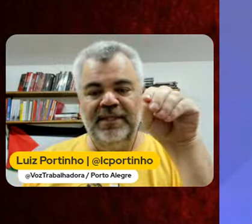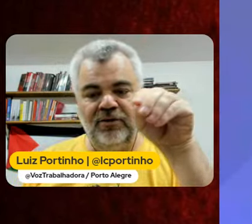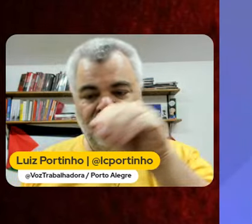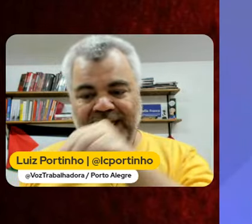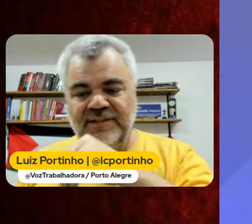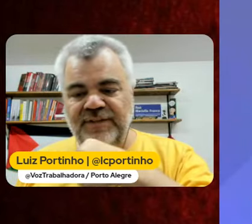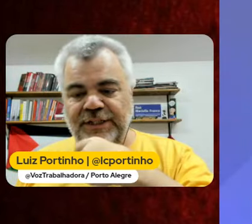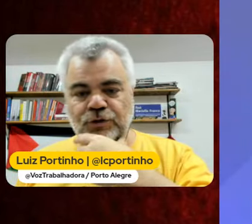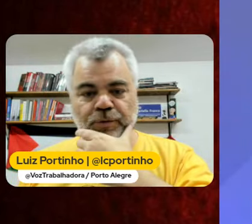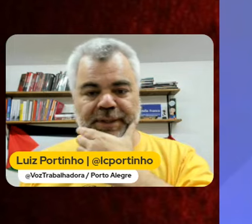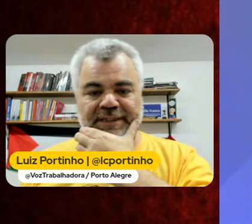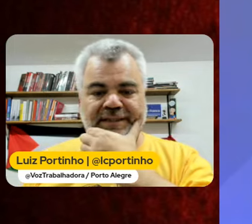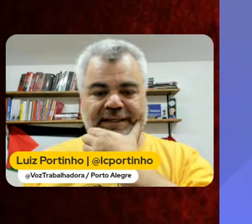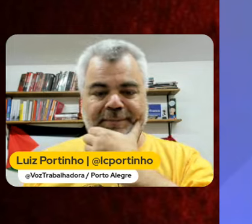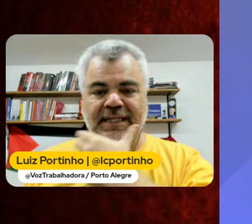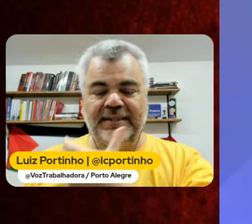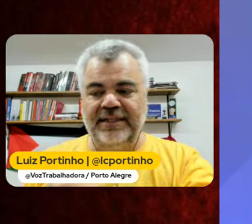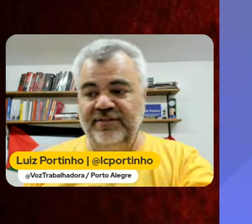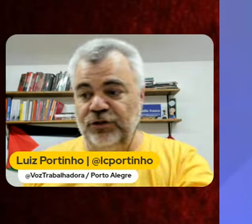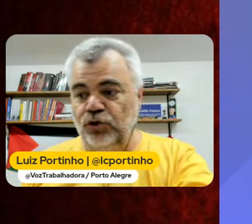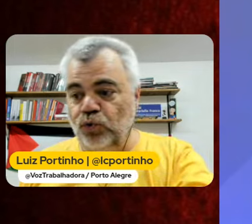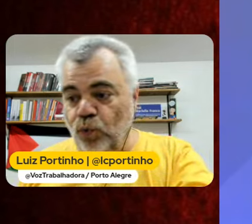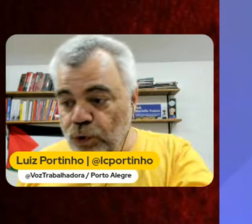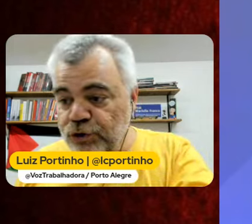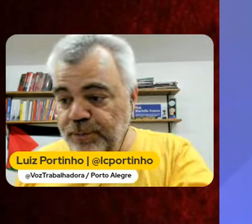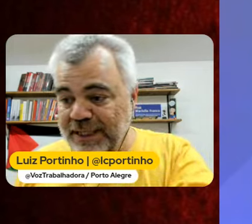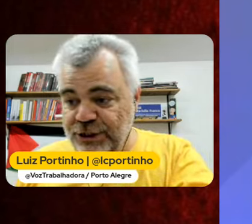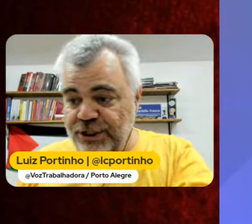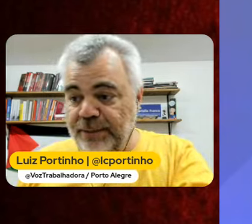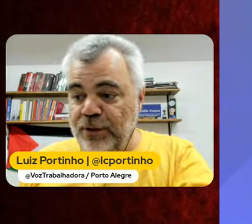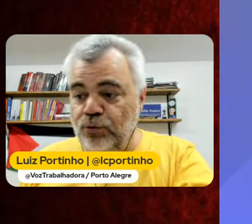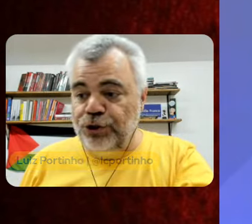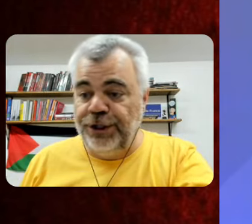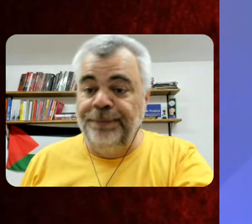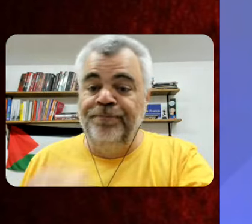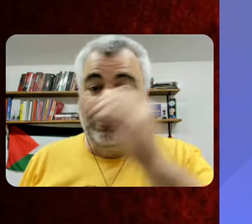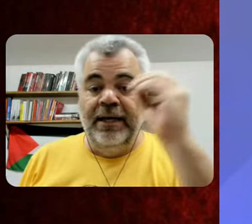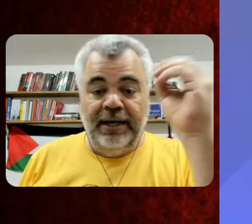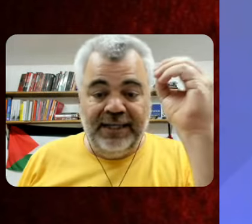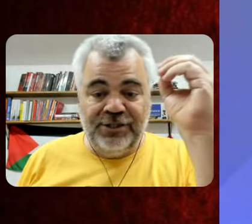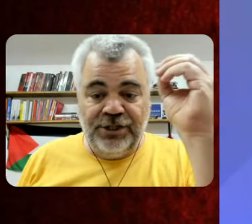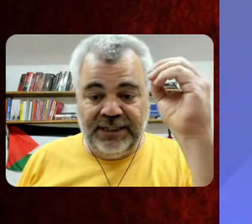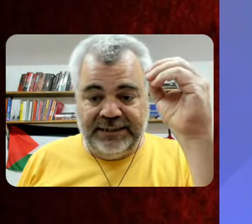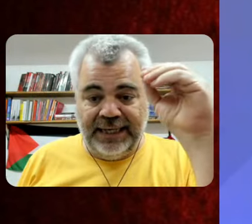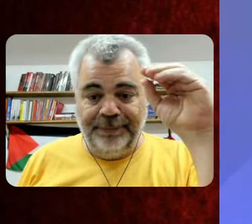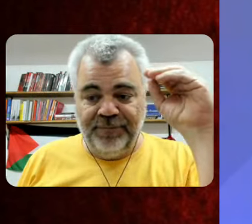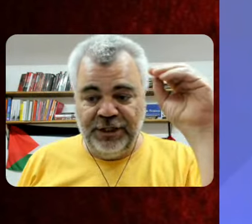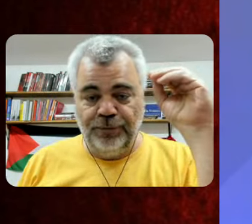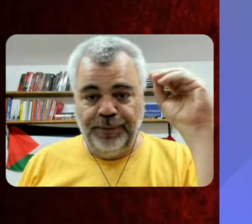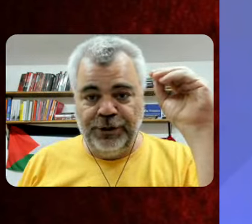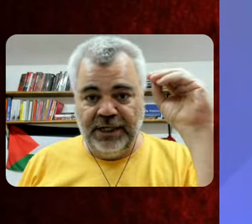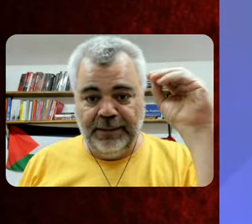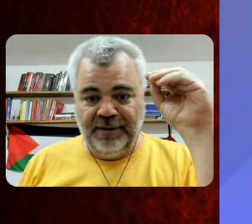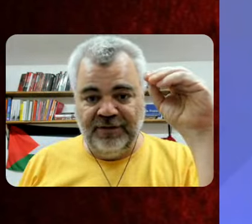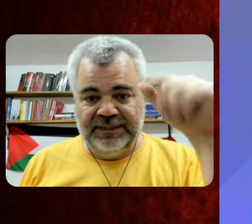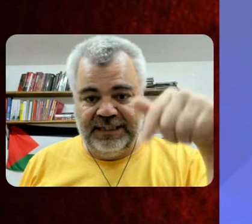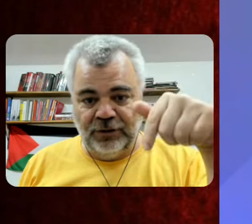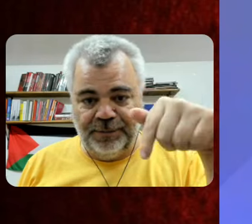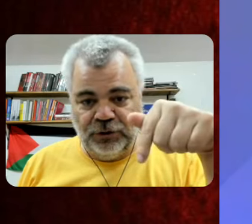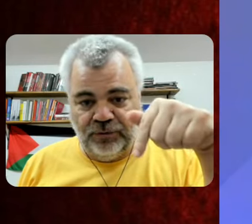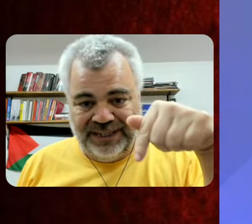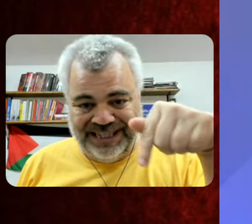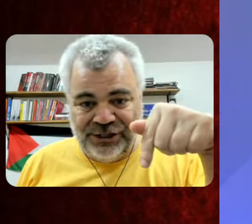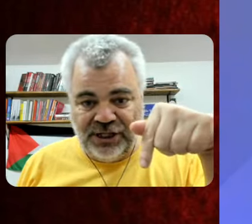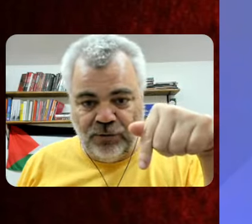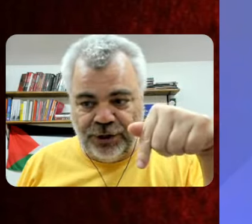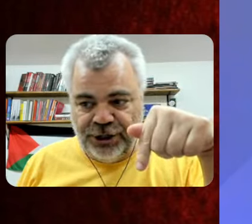tá? Tenho três vídeos sobre esse tema aqui, três vídeos curtos para a gente repercutir. Antes de iniciar, deixa eu pedir aqui para vocês,